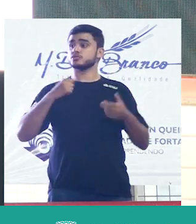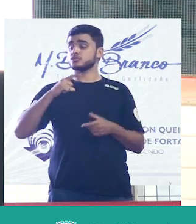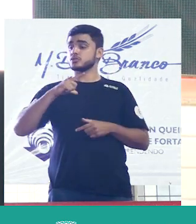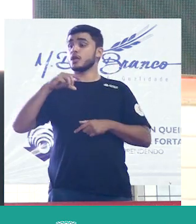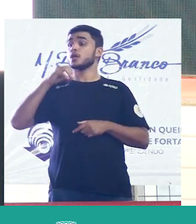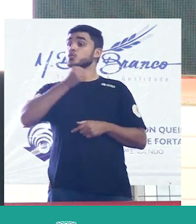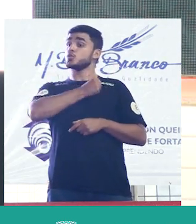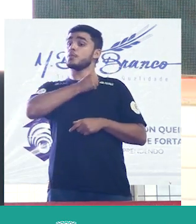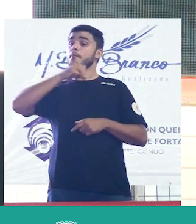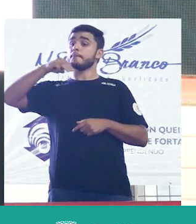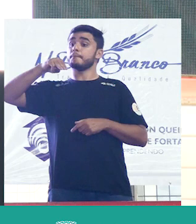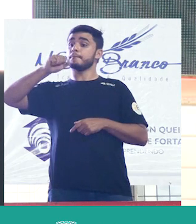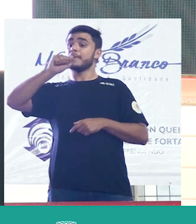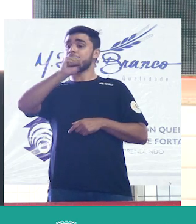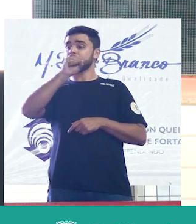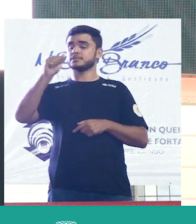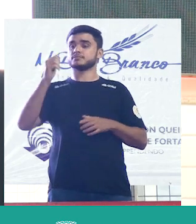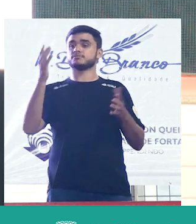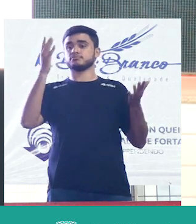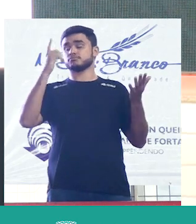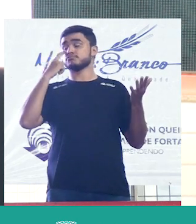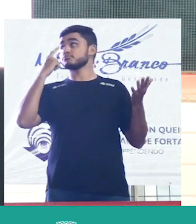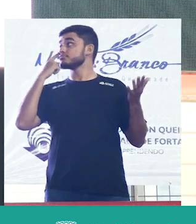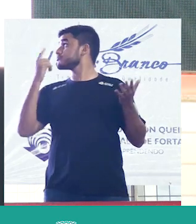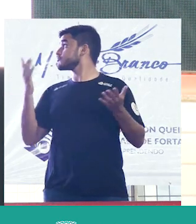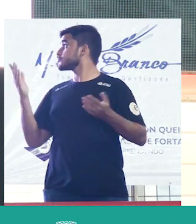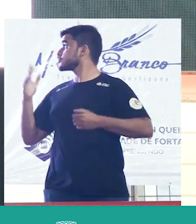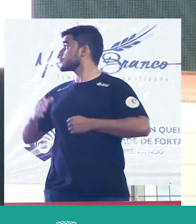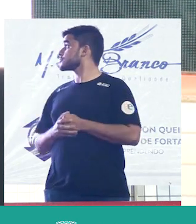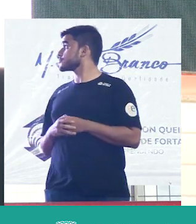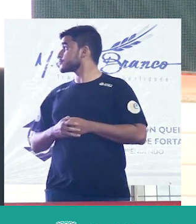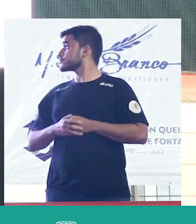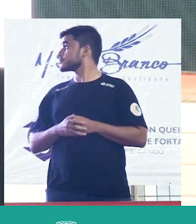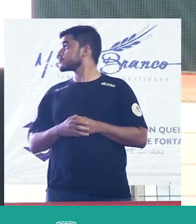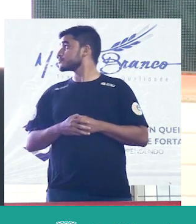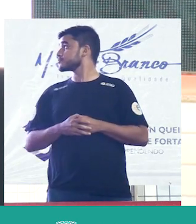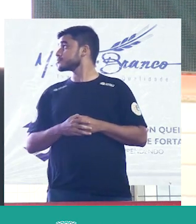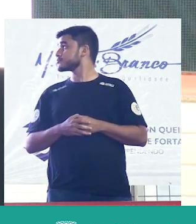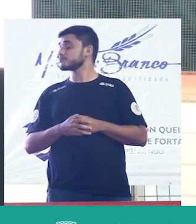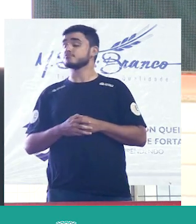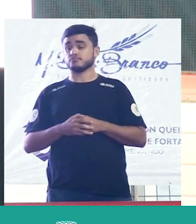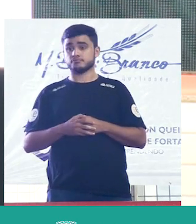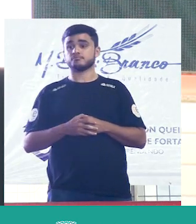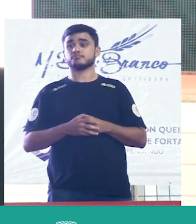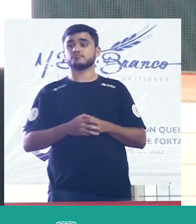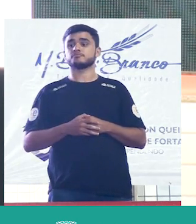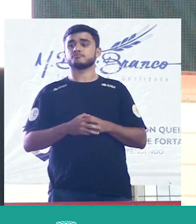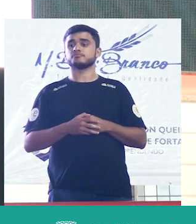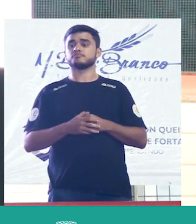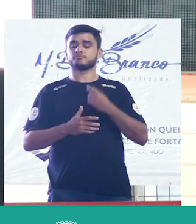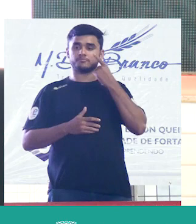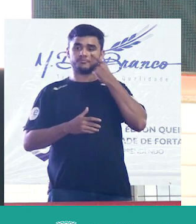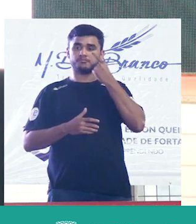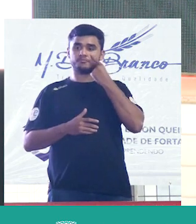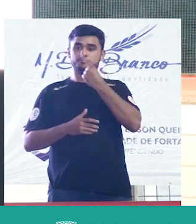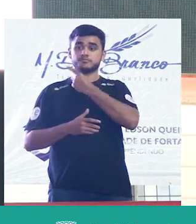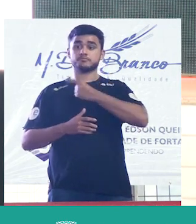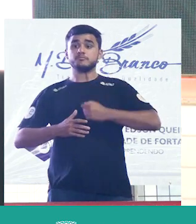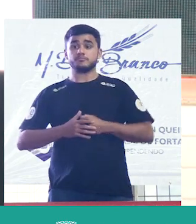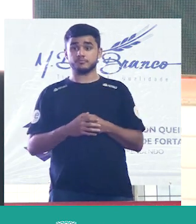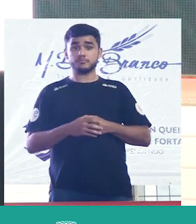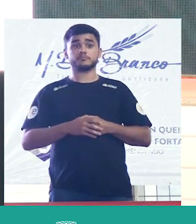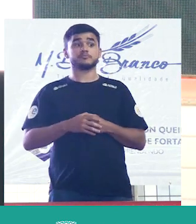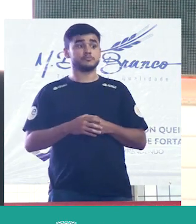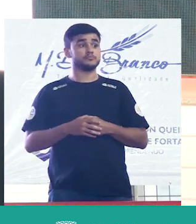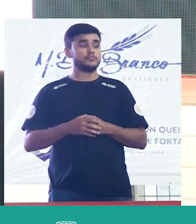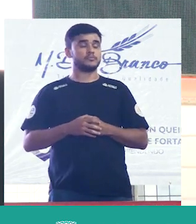2 mols, 188. E um mol de propanona pesa quanto? 58. Massas